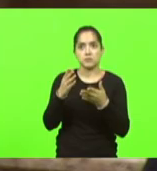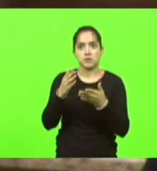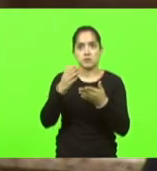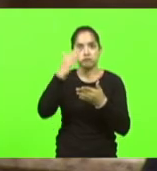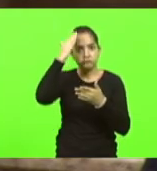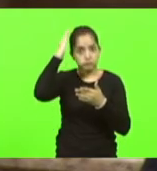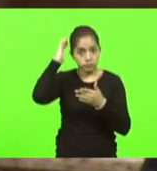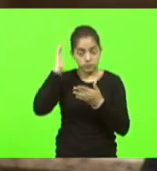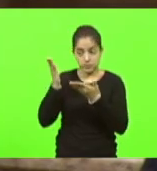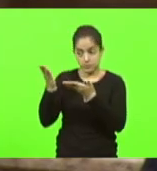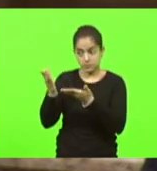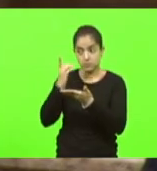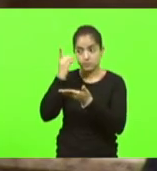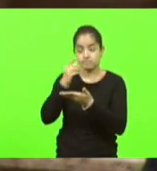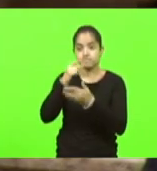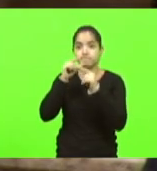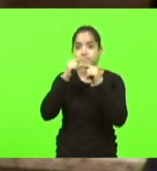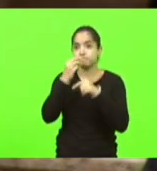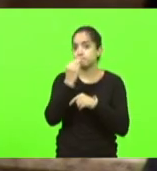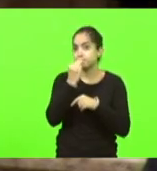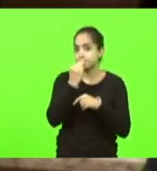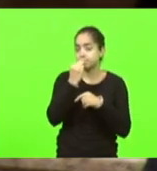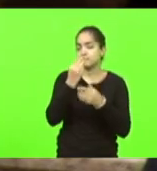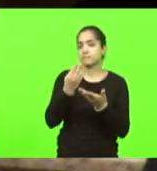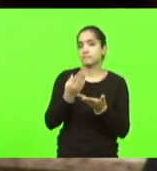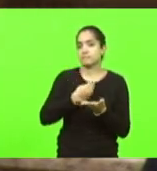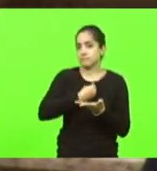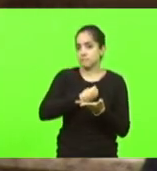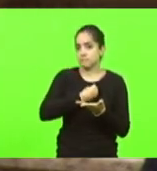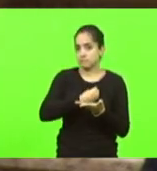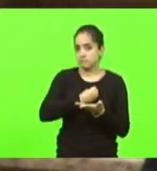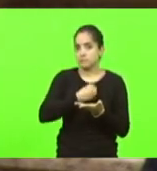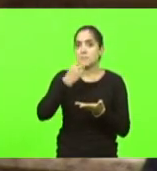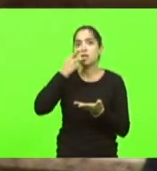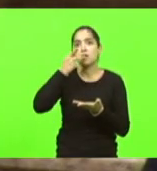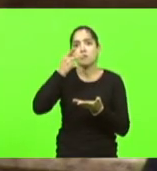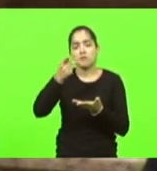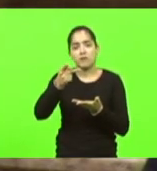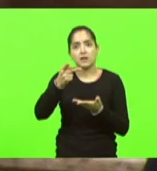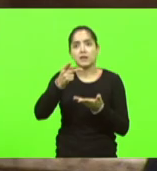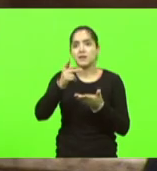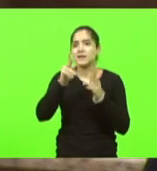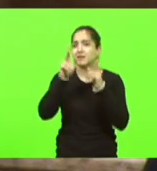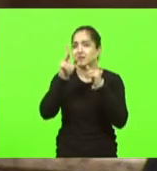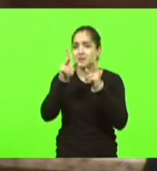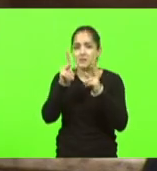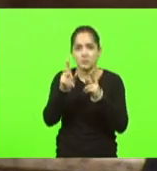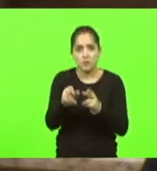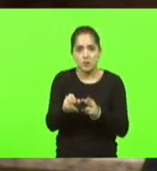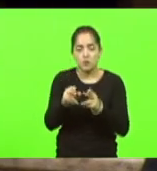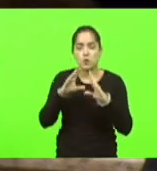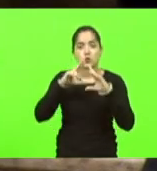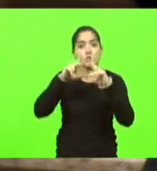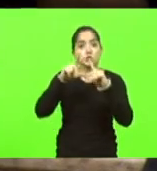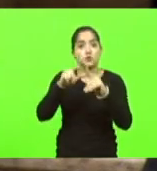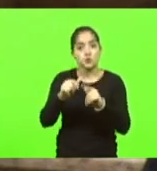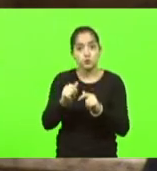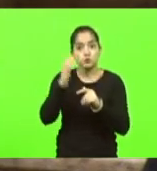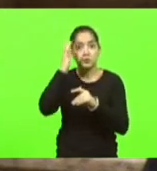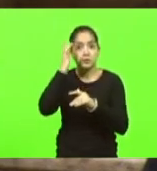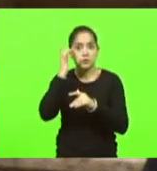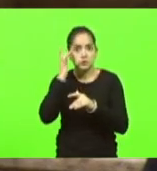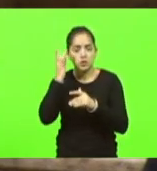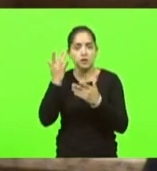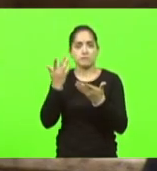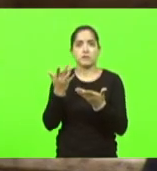brancos do deputado sopelsa e tantos outros que estão aqui eu disse exatamente é tudo aquilo que eu achava que